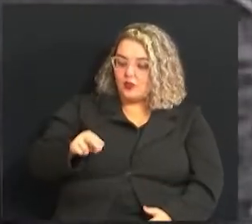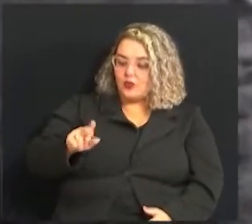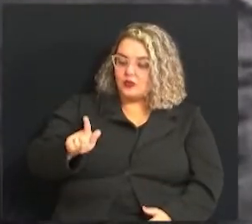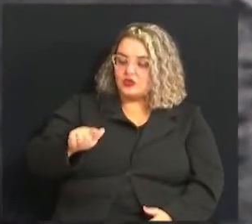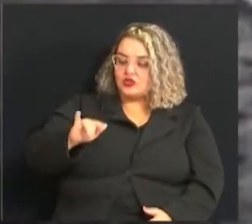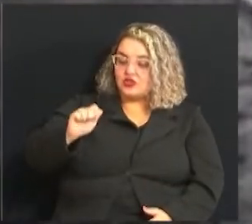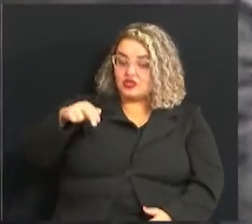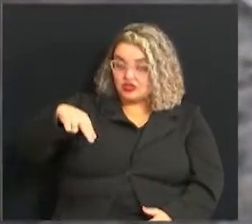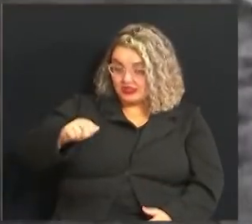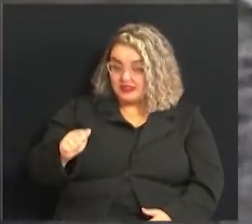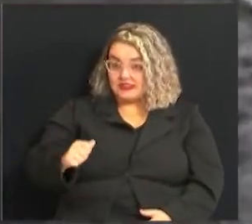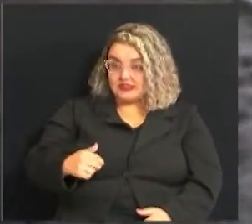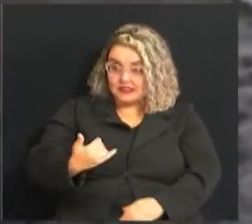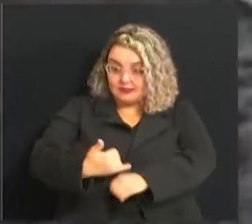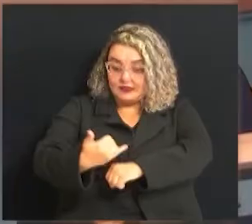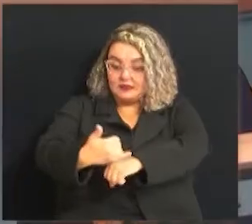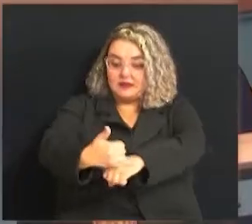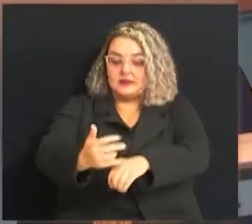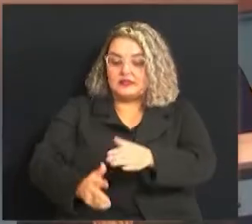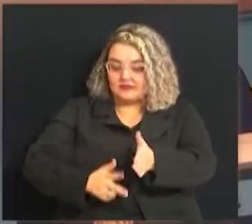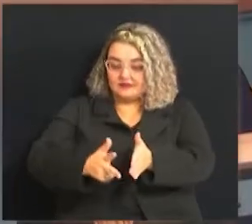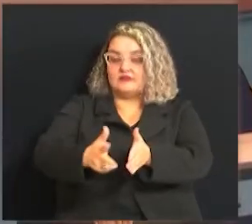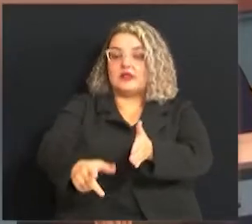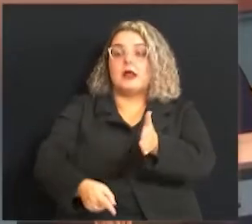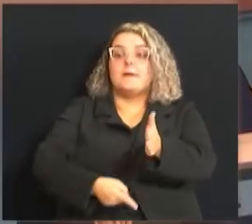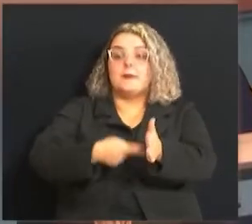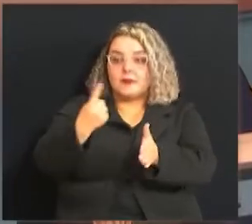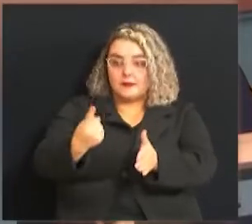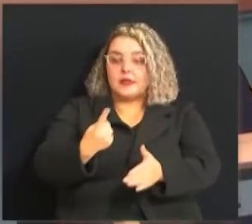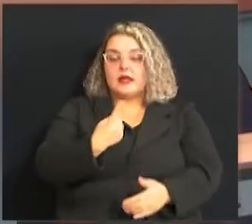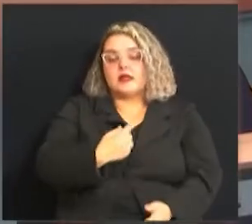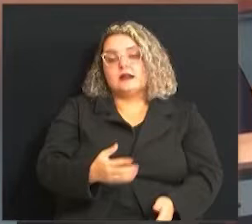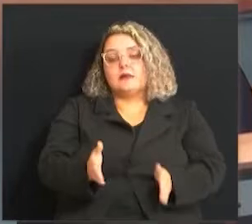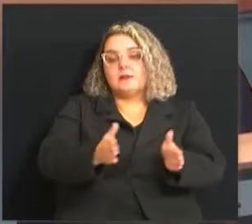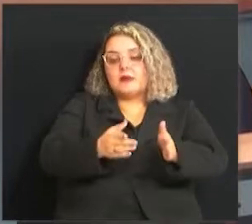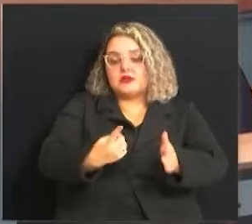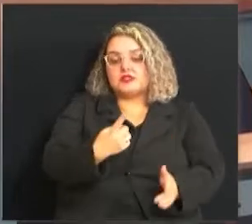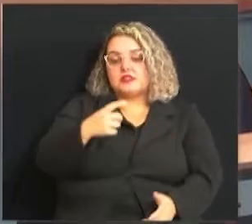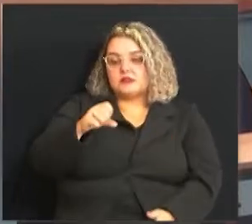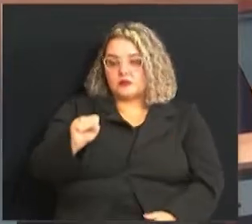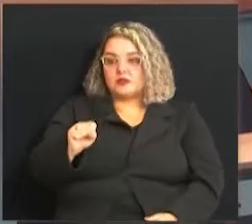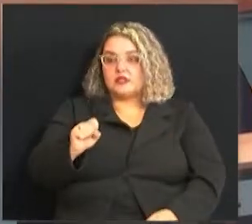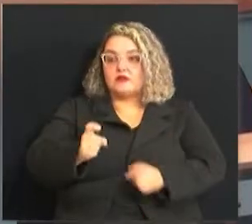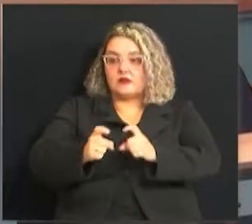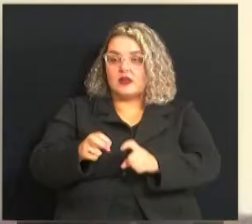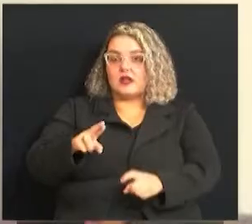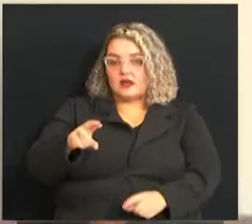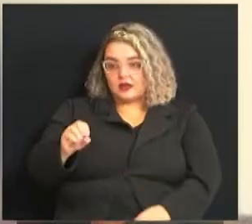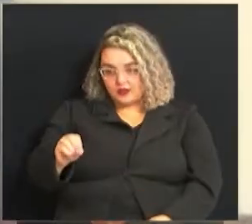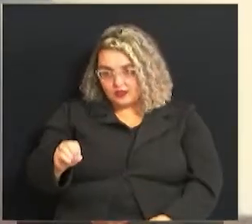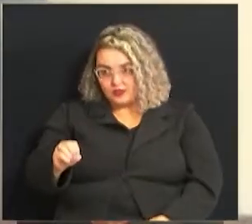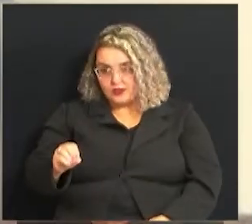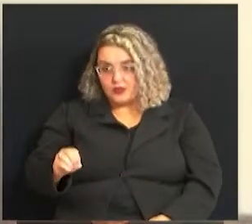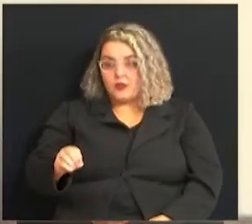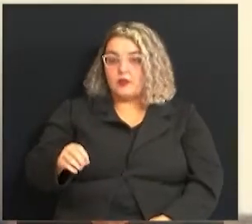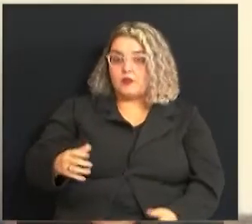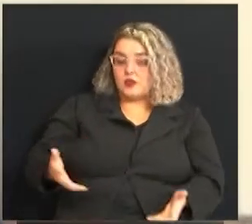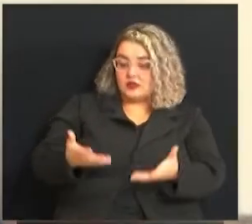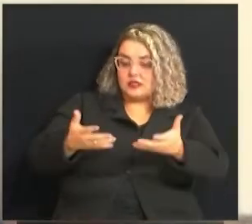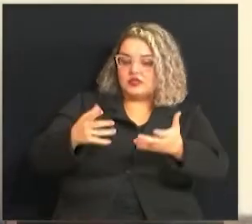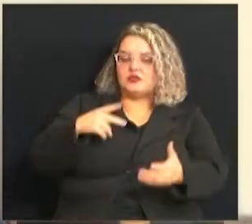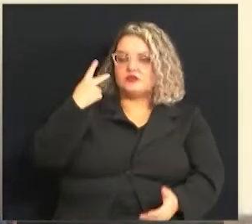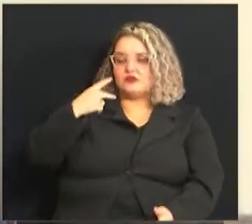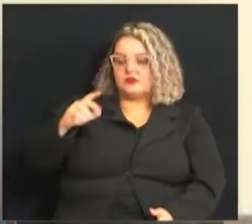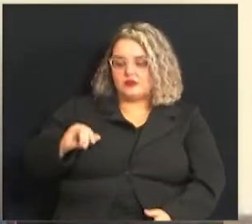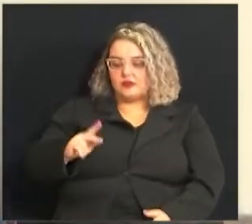de Estradas de Ferro. Esta foi a primeira parte da 18ª reunião ordinária por iniciativa do vereador